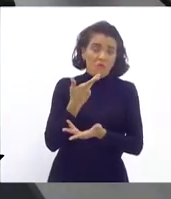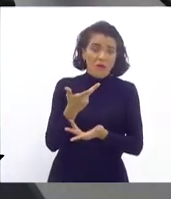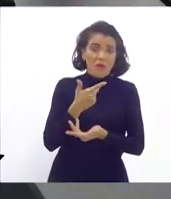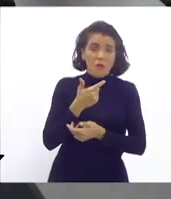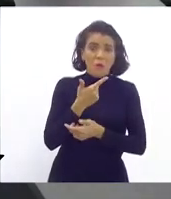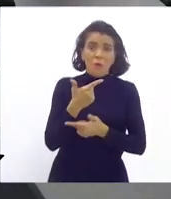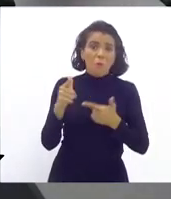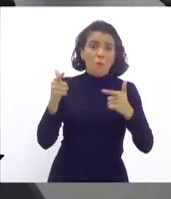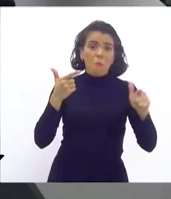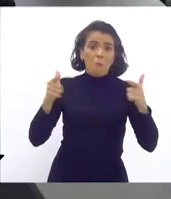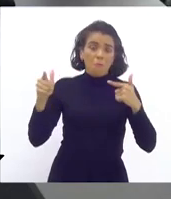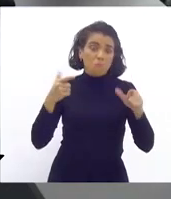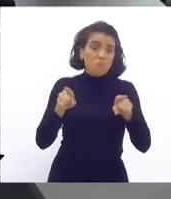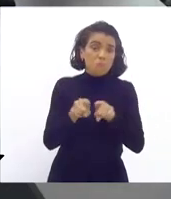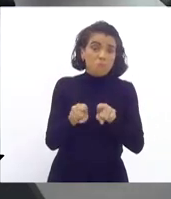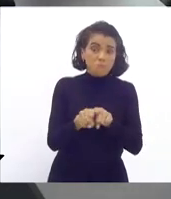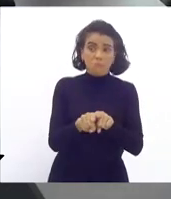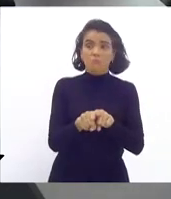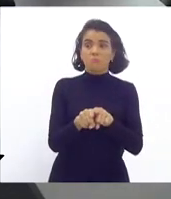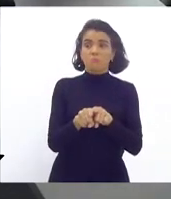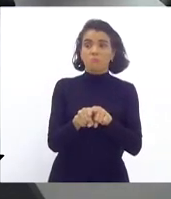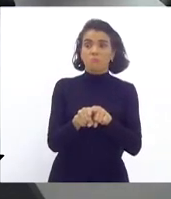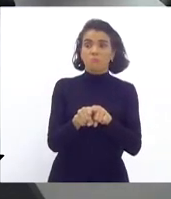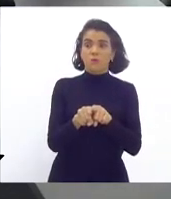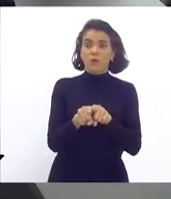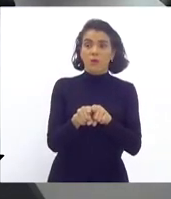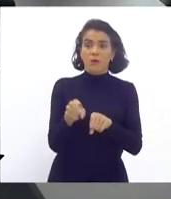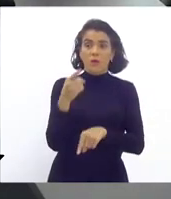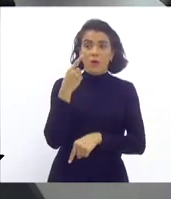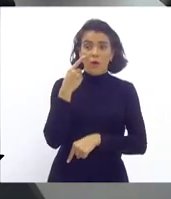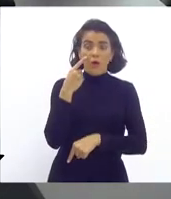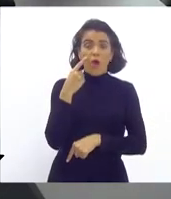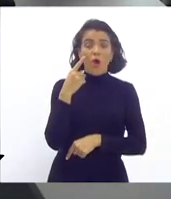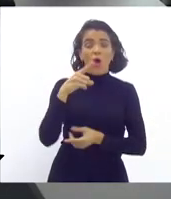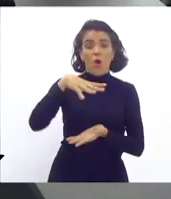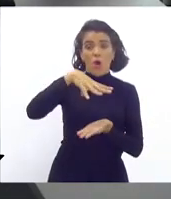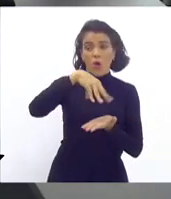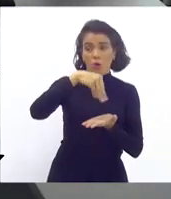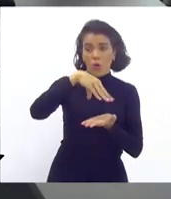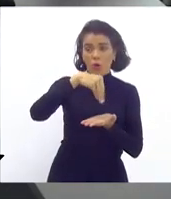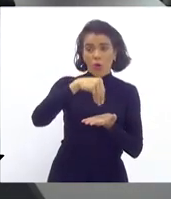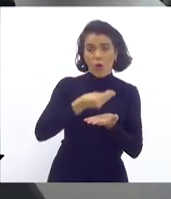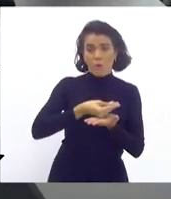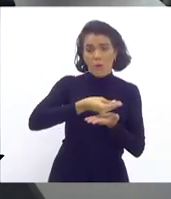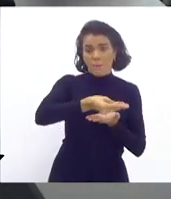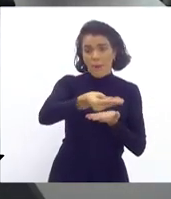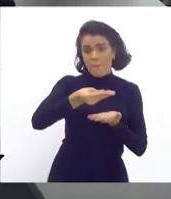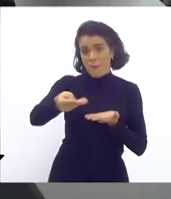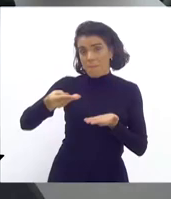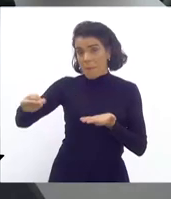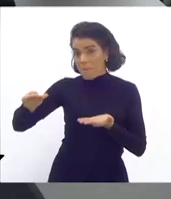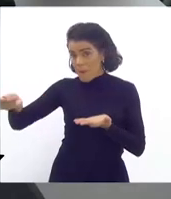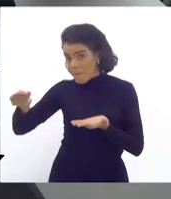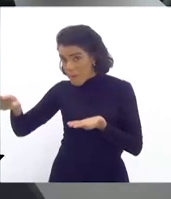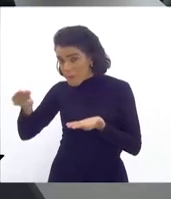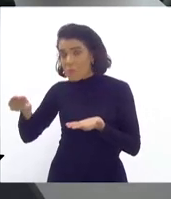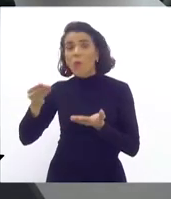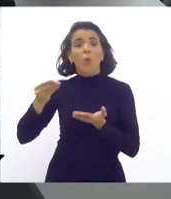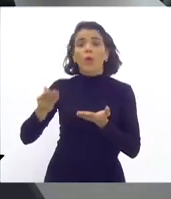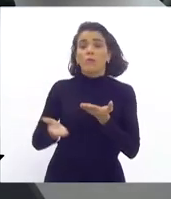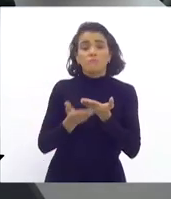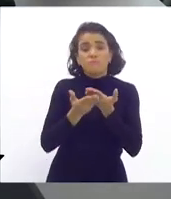ela fala aqui que vou passar aqui a cópia a cópia para cada um mas ela é que ela junta de